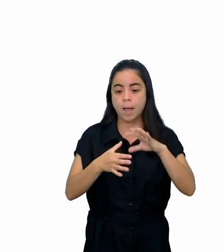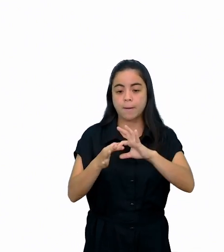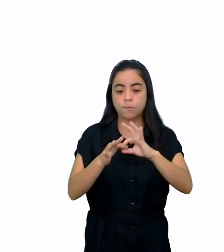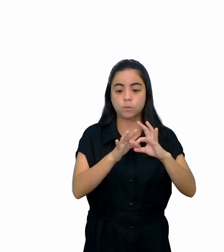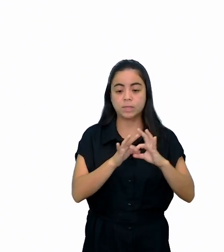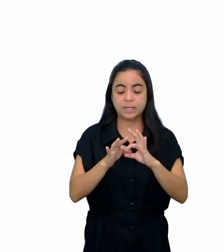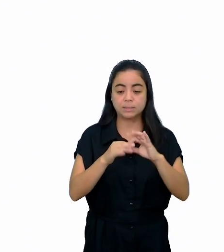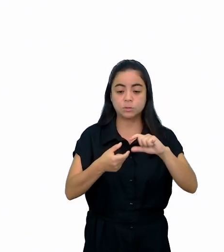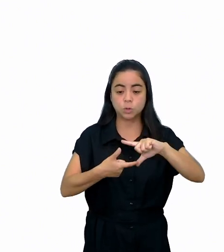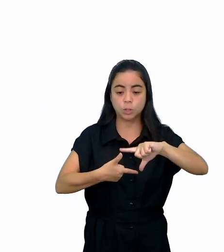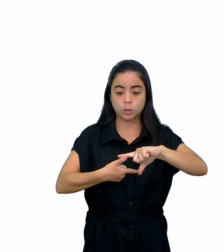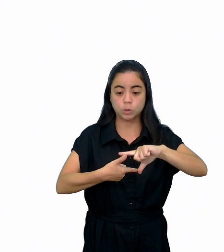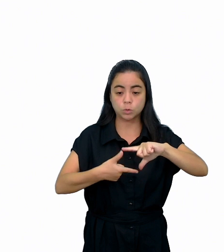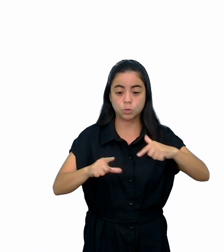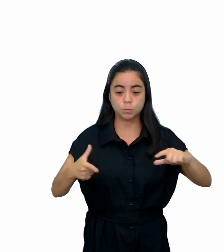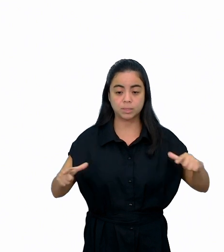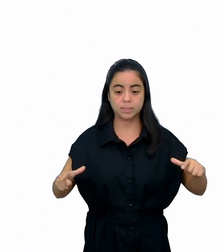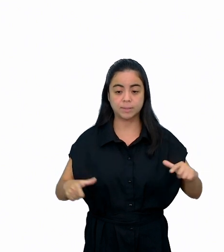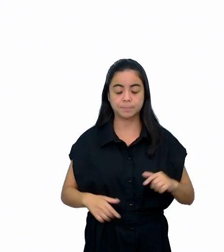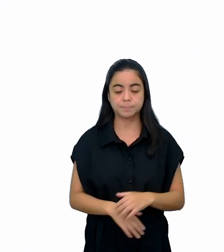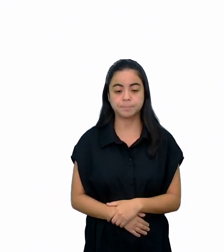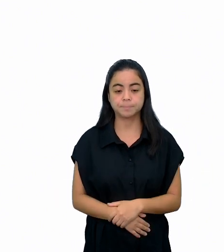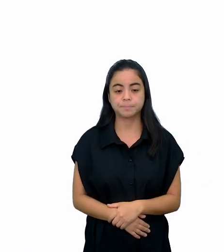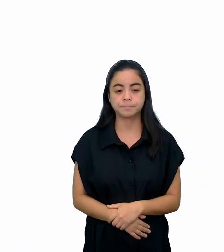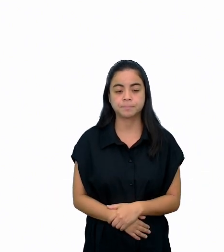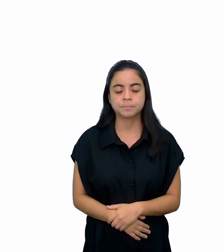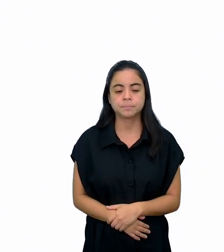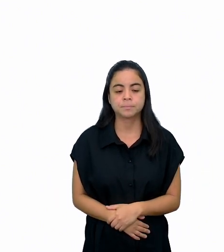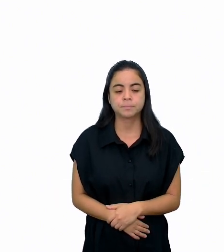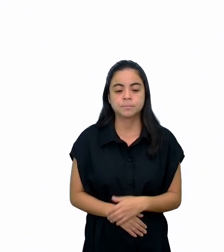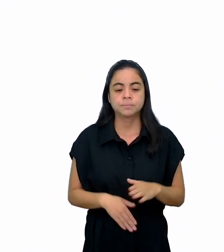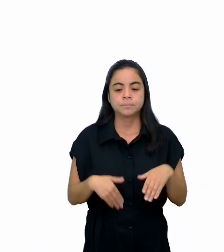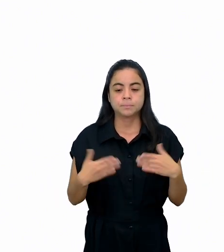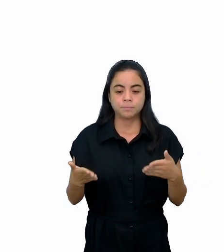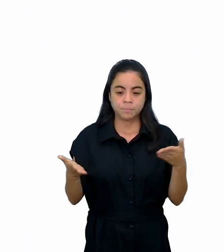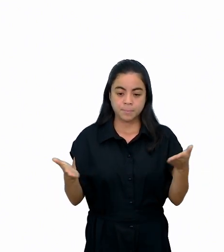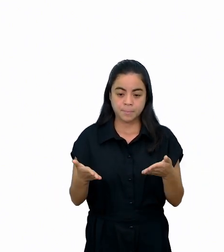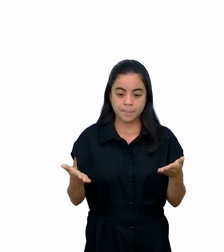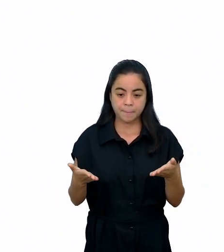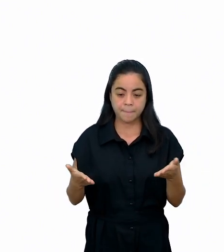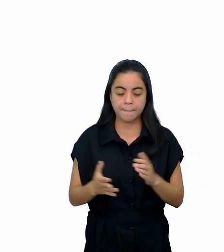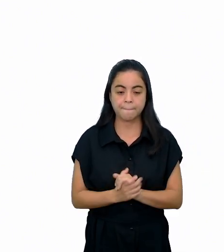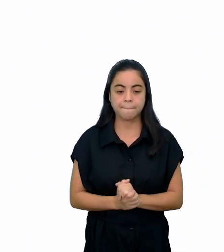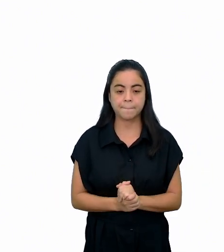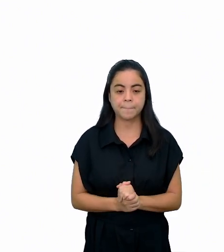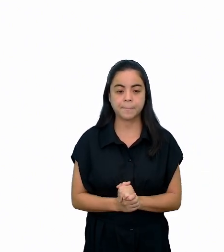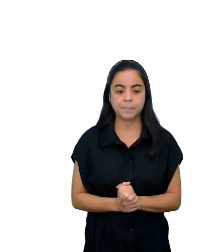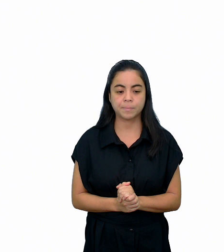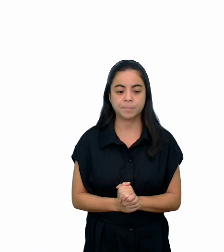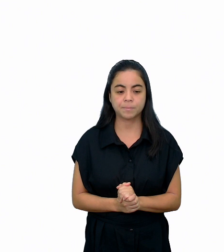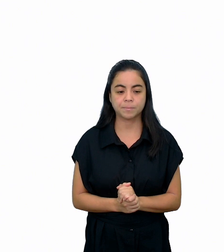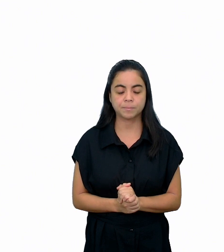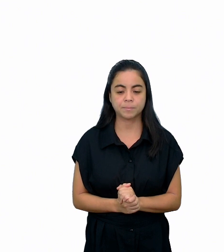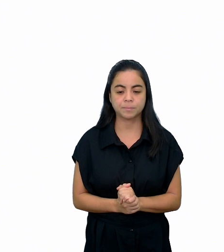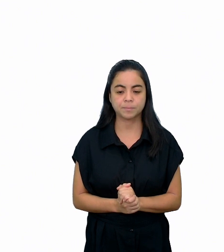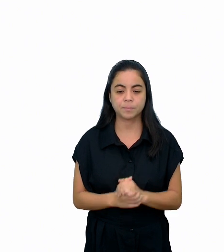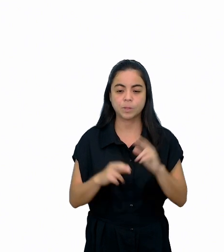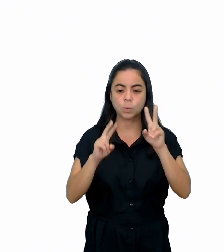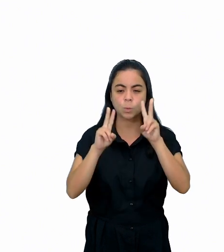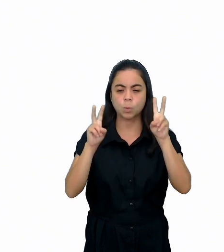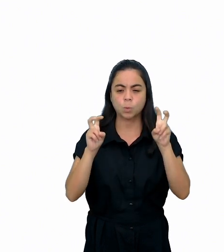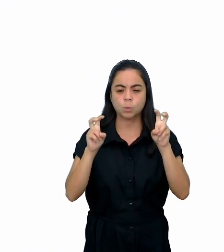da geometria, né? Bom, agora a gente vai falar de